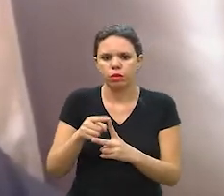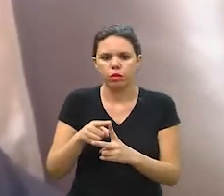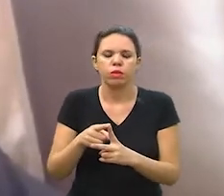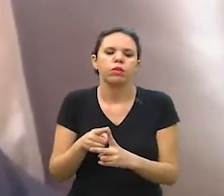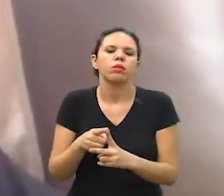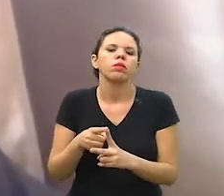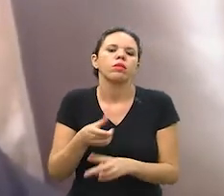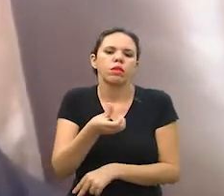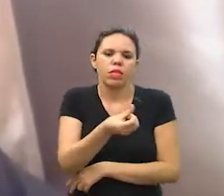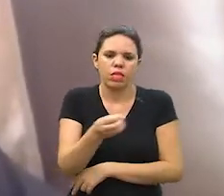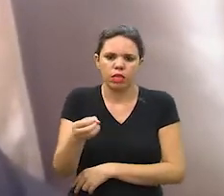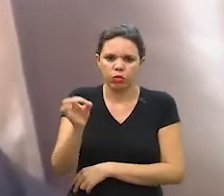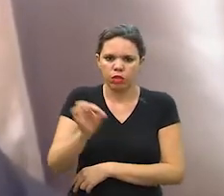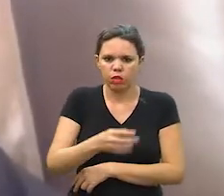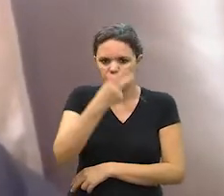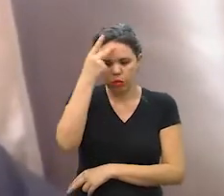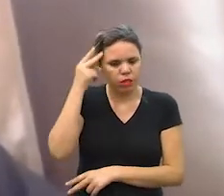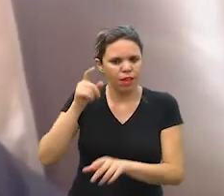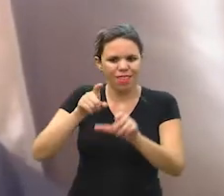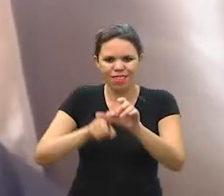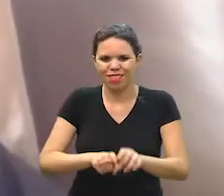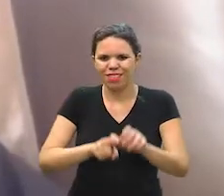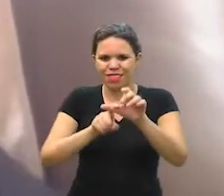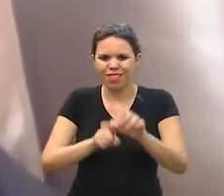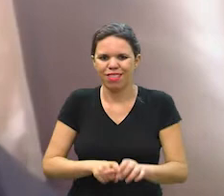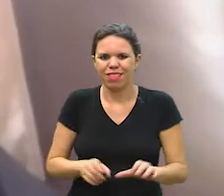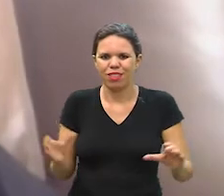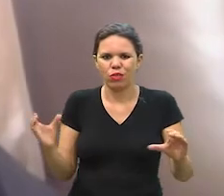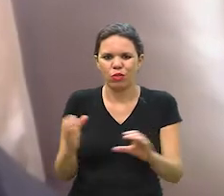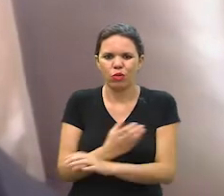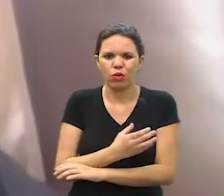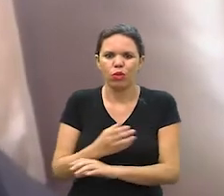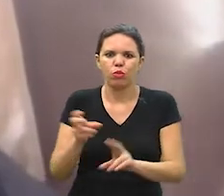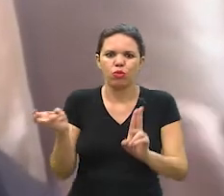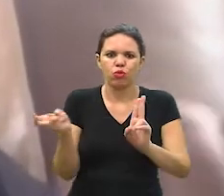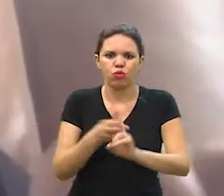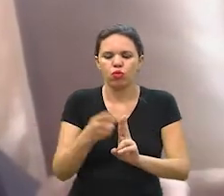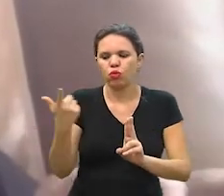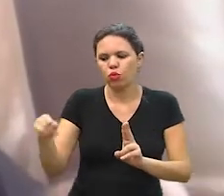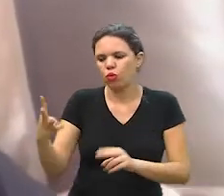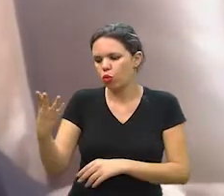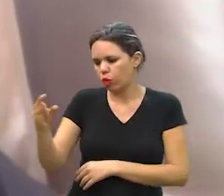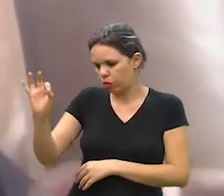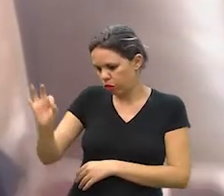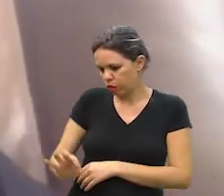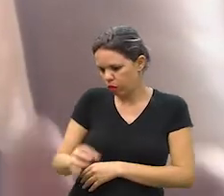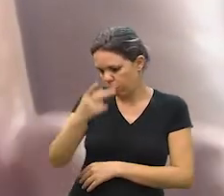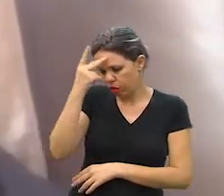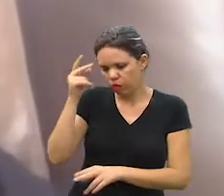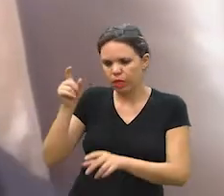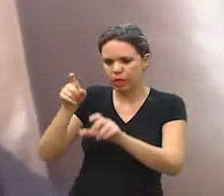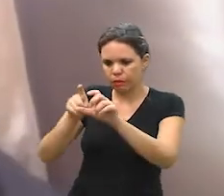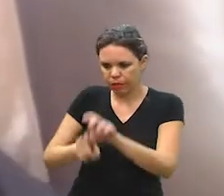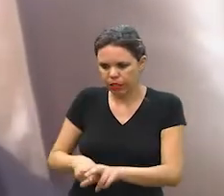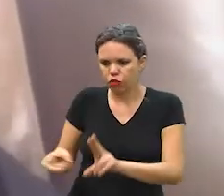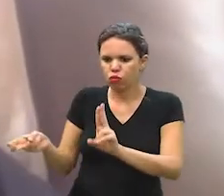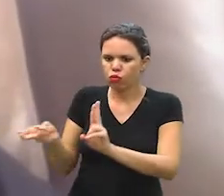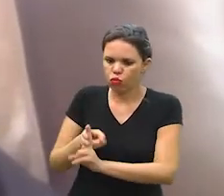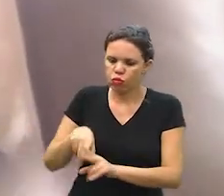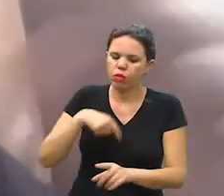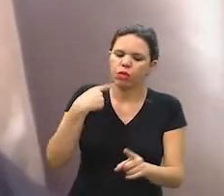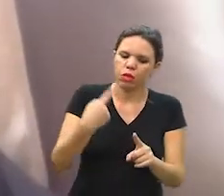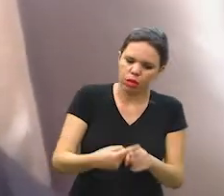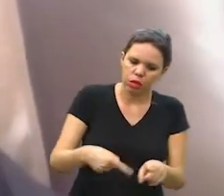60% das pessoas de Campinas dependem exclusivamente do SUS. Os outros 40% dependem do SUS